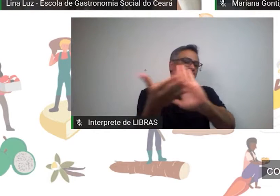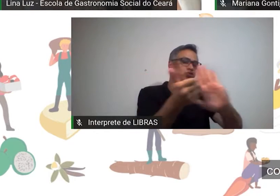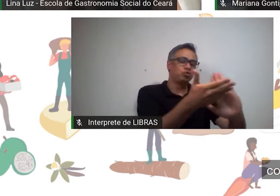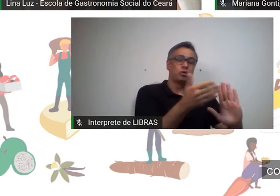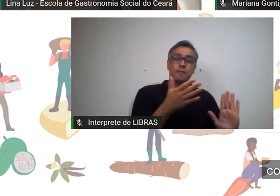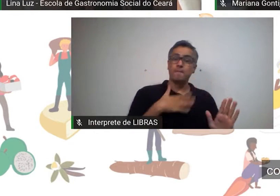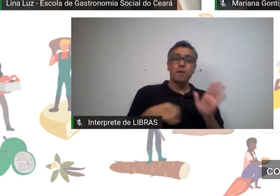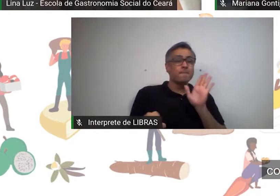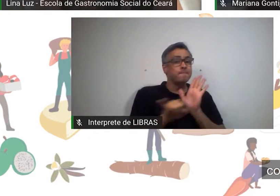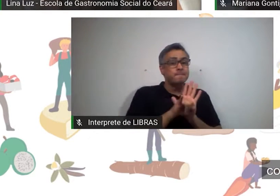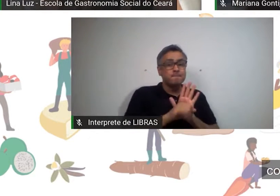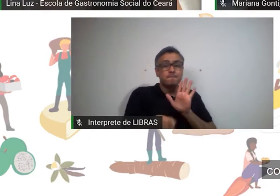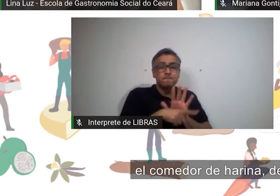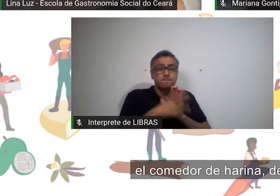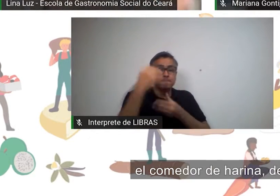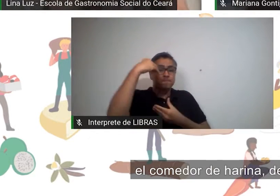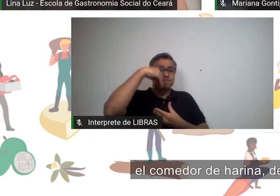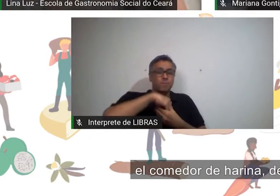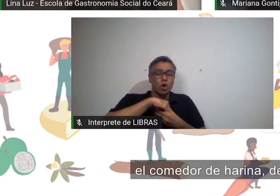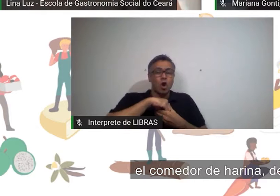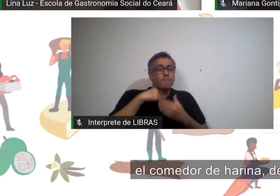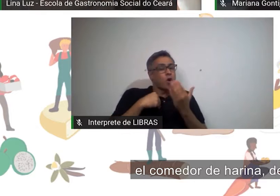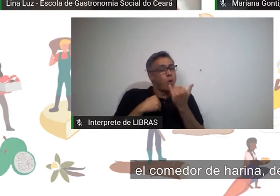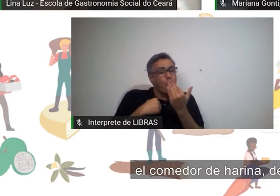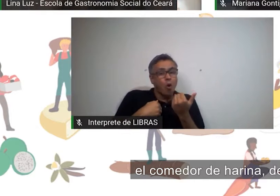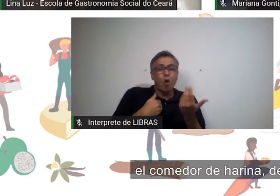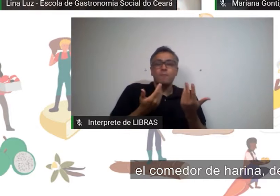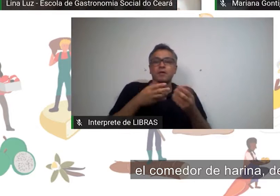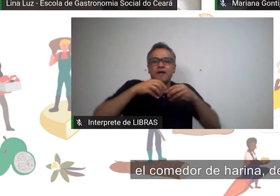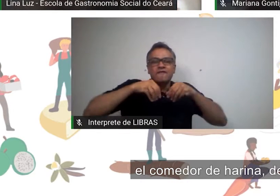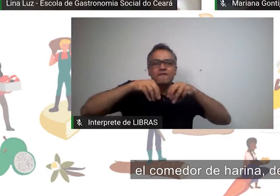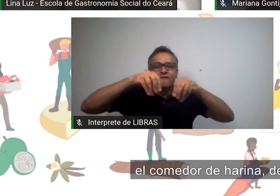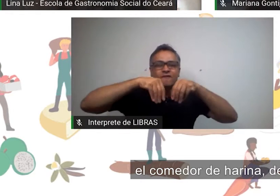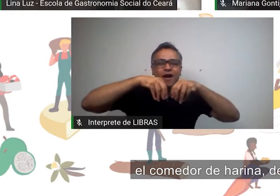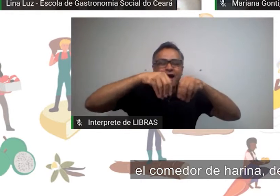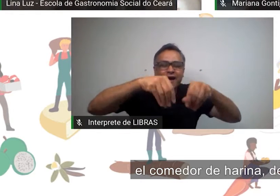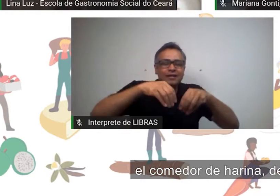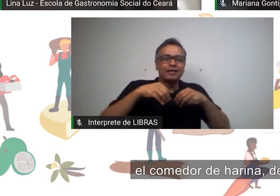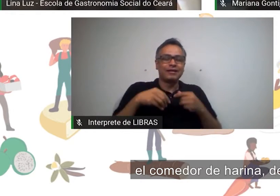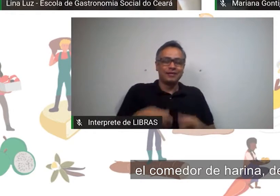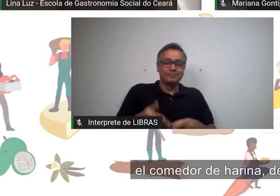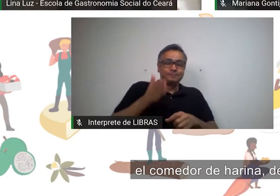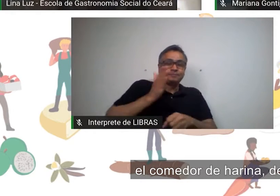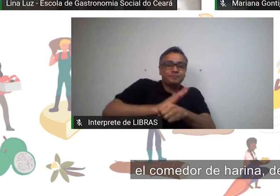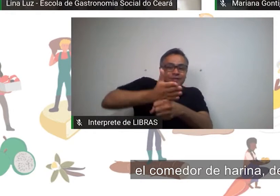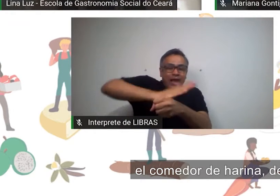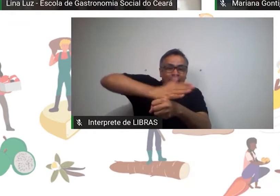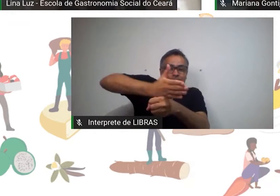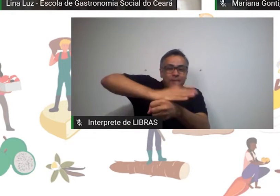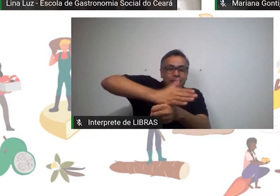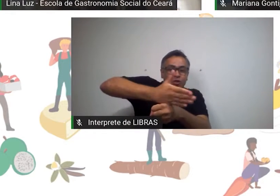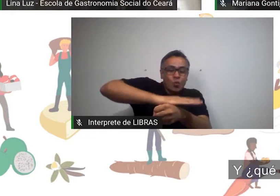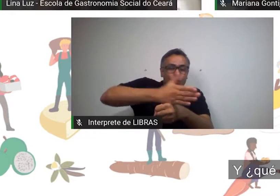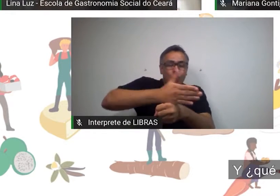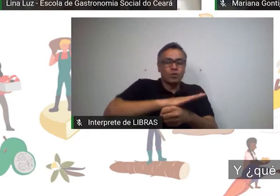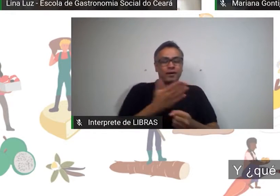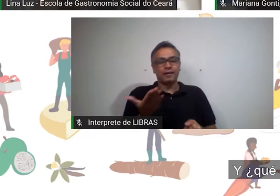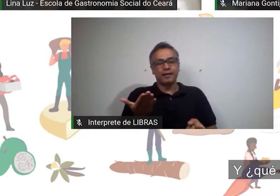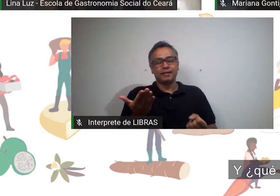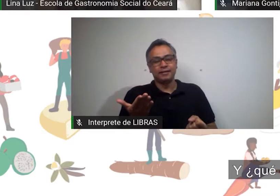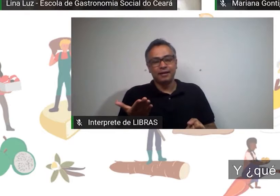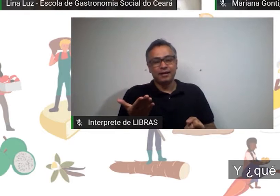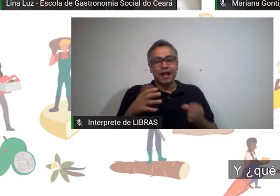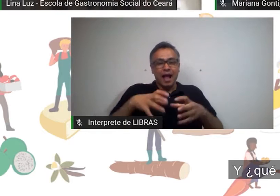identifica enquanto comedores, ou comedor de farinha, ou de rapadura, ou de açaí, ou de tutu, certo? O que